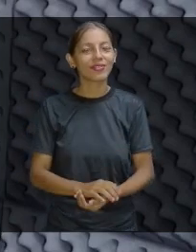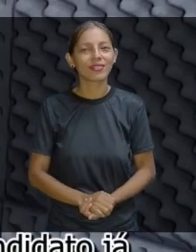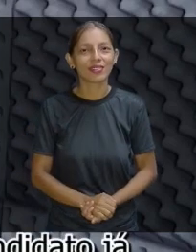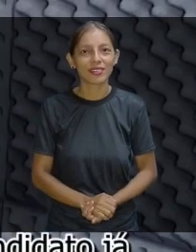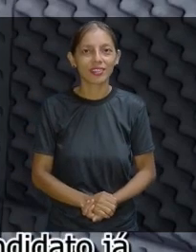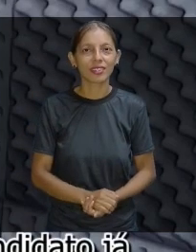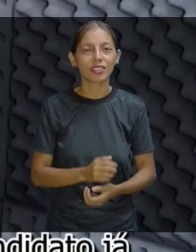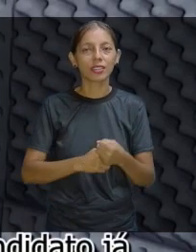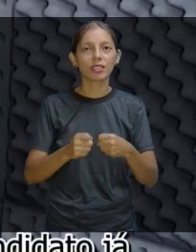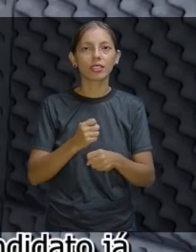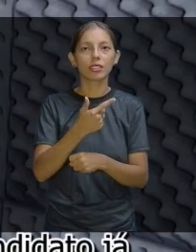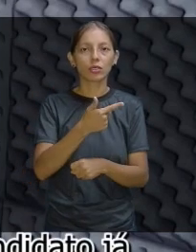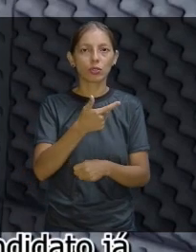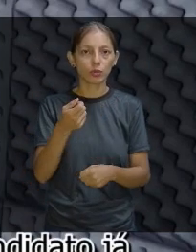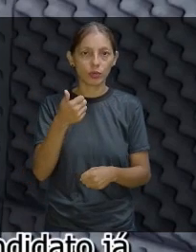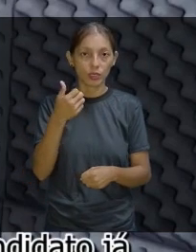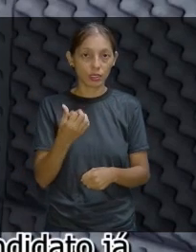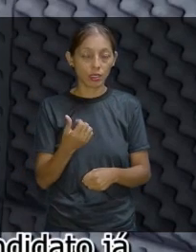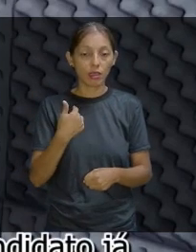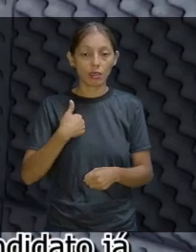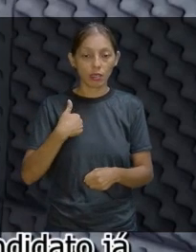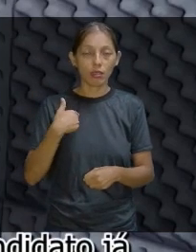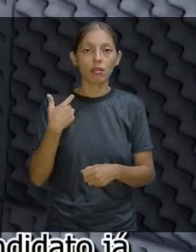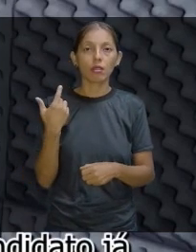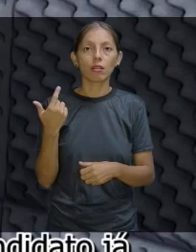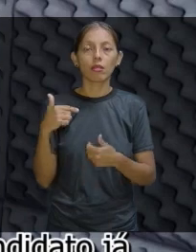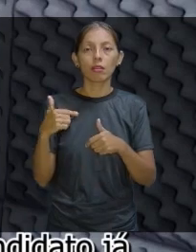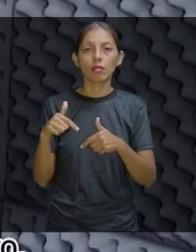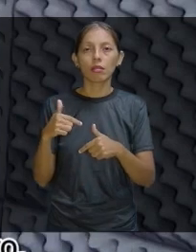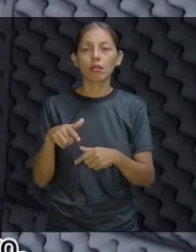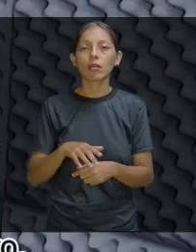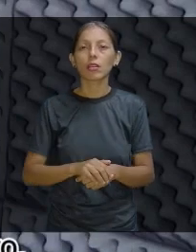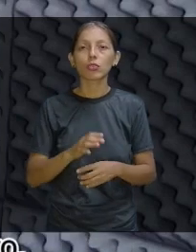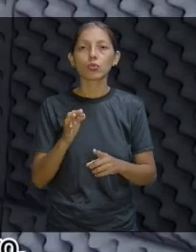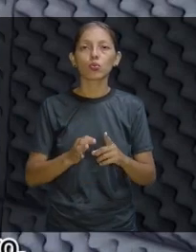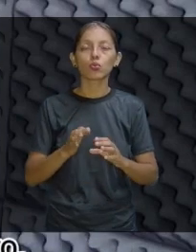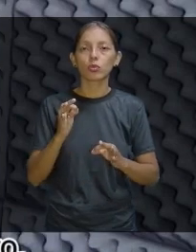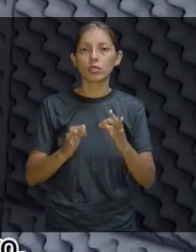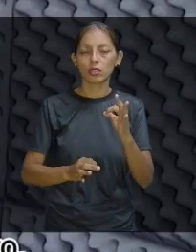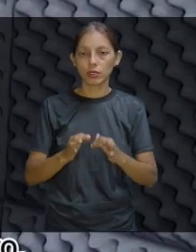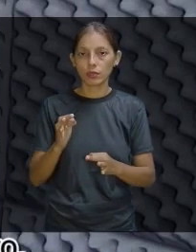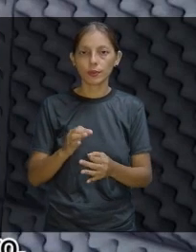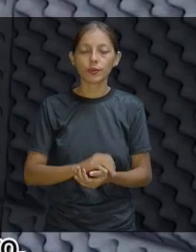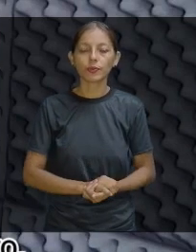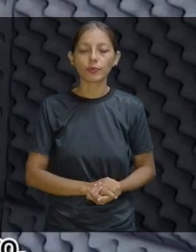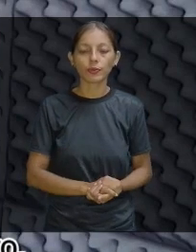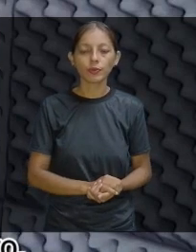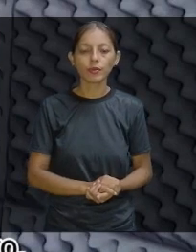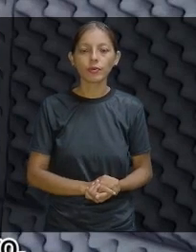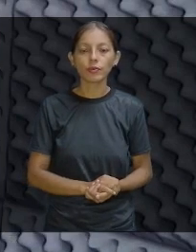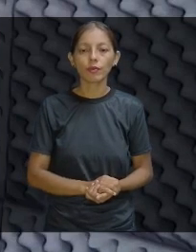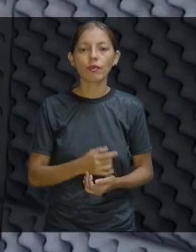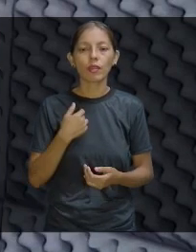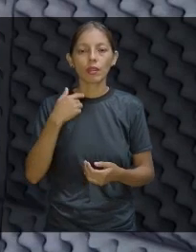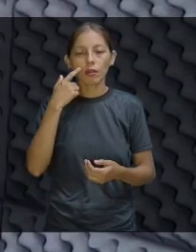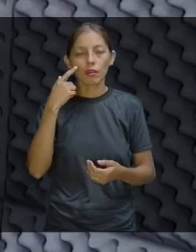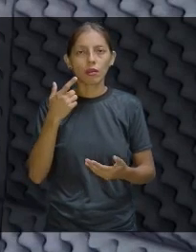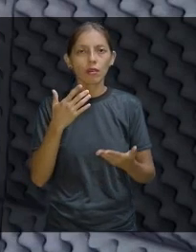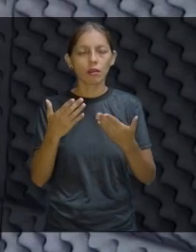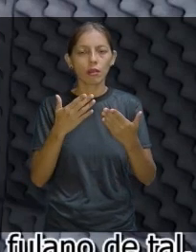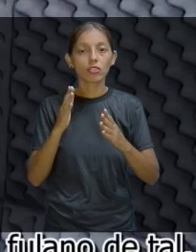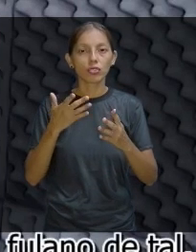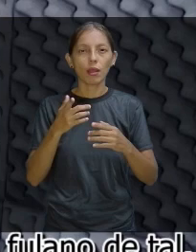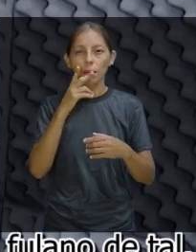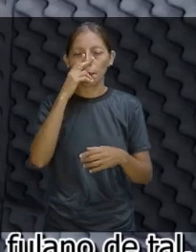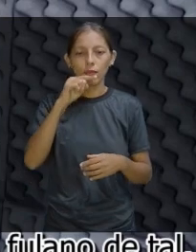juiz. Em uma cidade grande do interior de São Paulo, um candidato já estava disparado na frente para ser eleito prefeito. A eleição era no